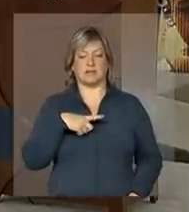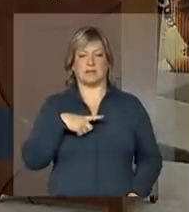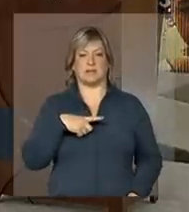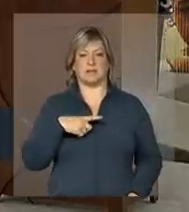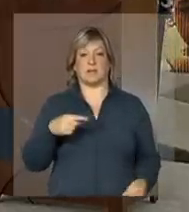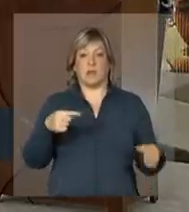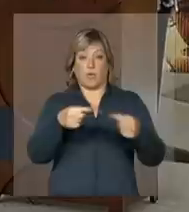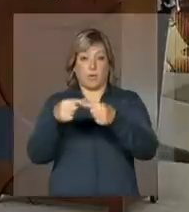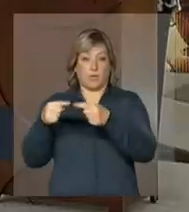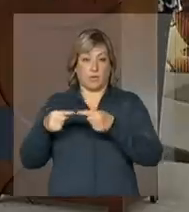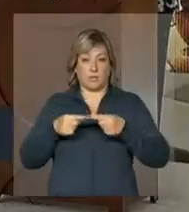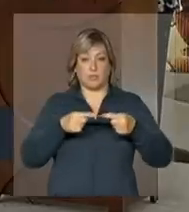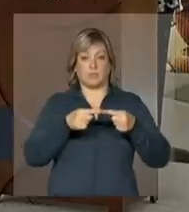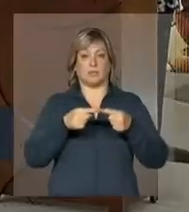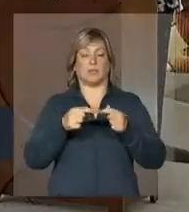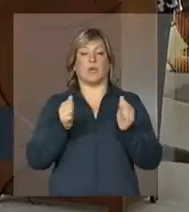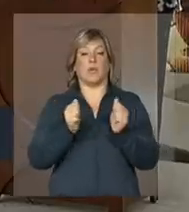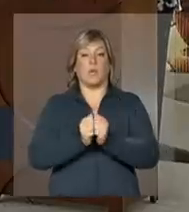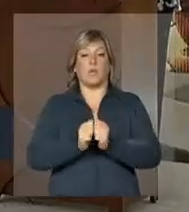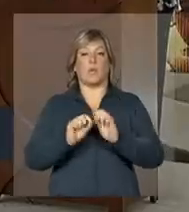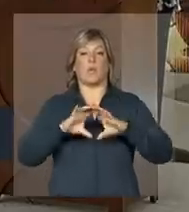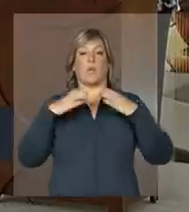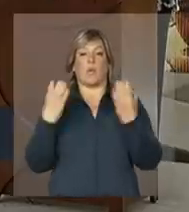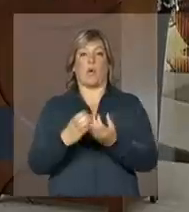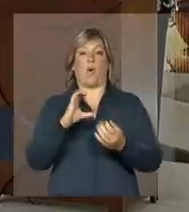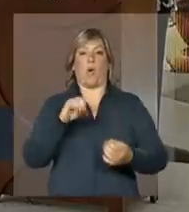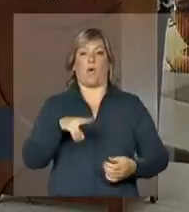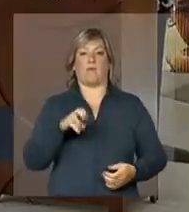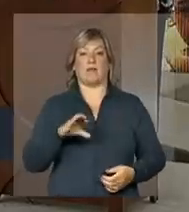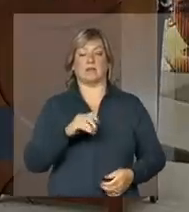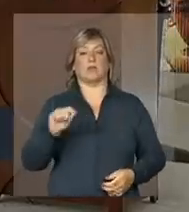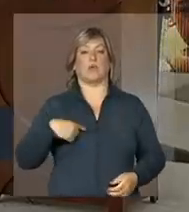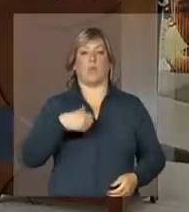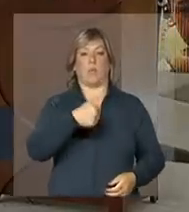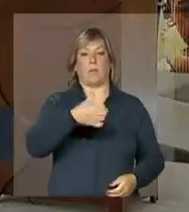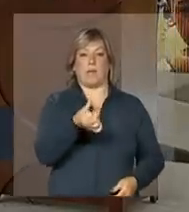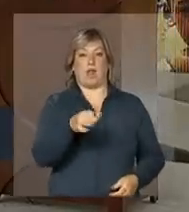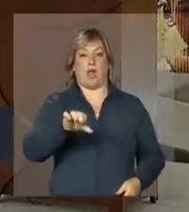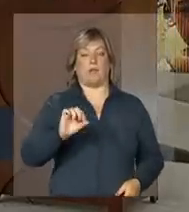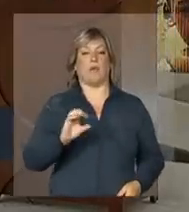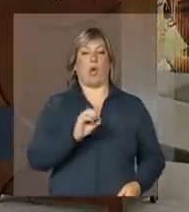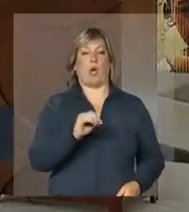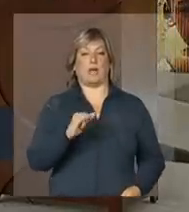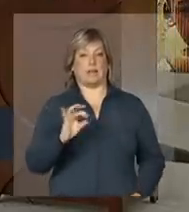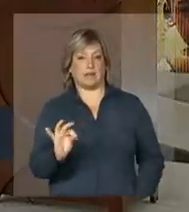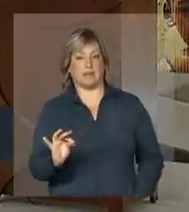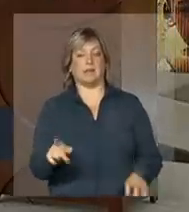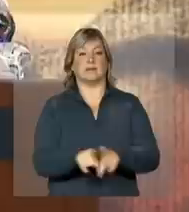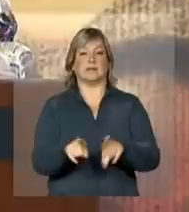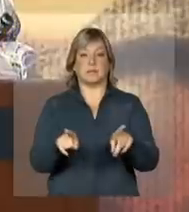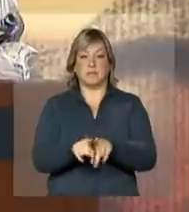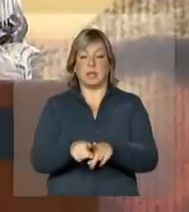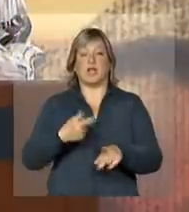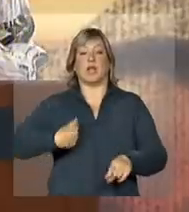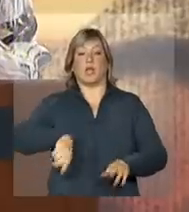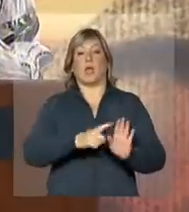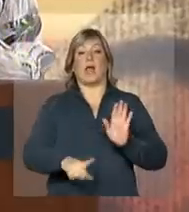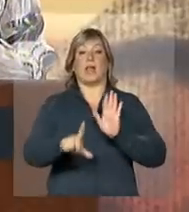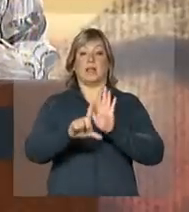consonância com a convenção 169 da oit e também com a nossa